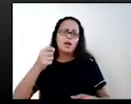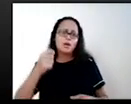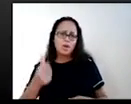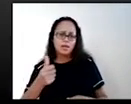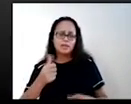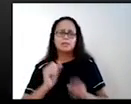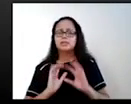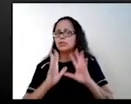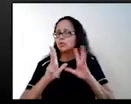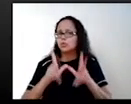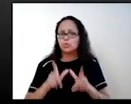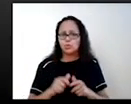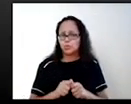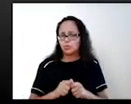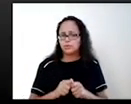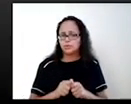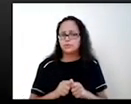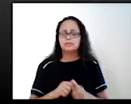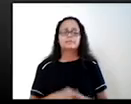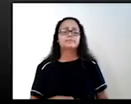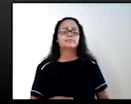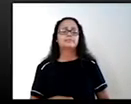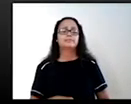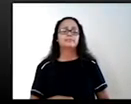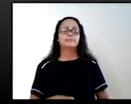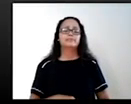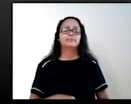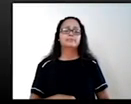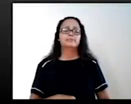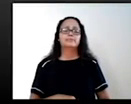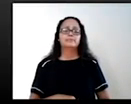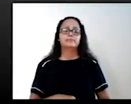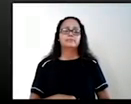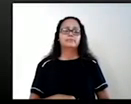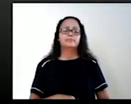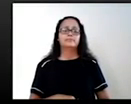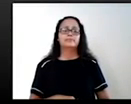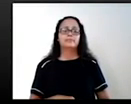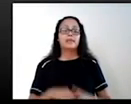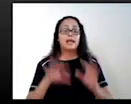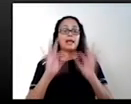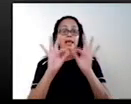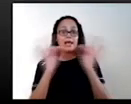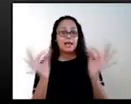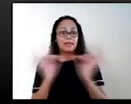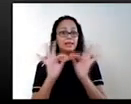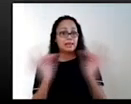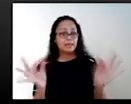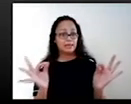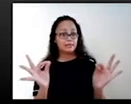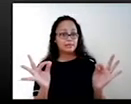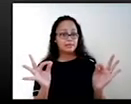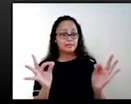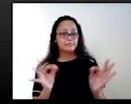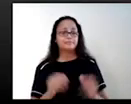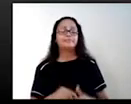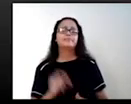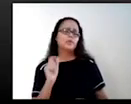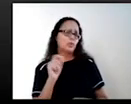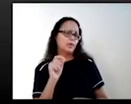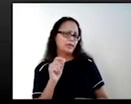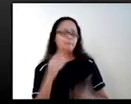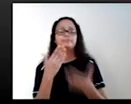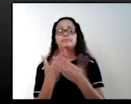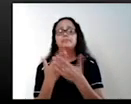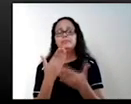para a terceira do singular, que é o he, o she, o it, tá? E a sintaxe, então? Ela vai